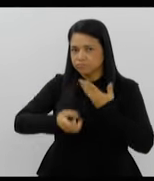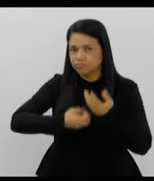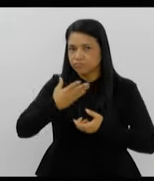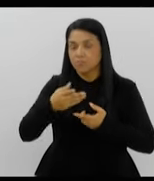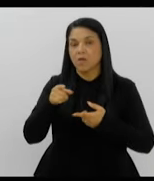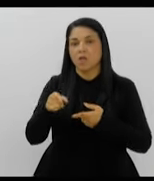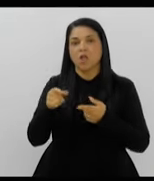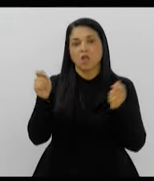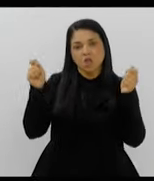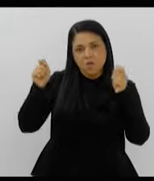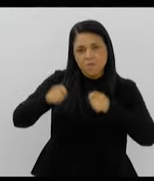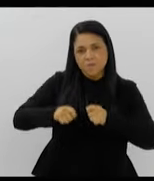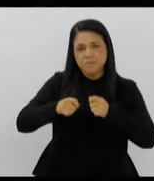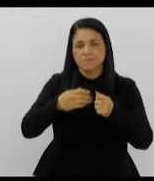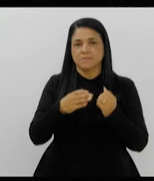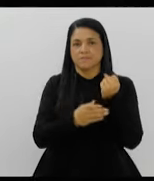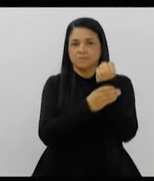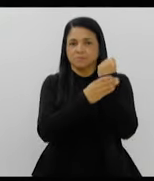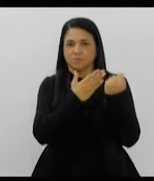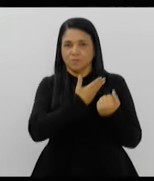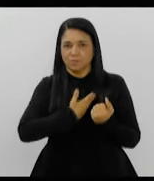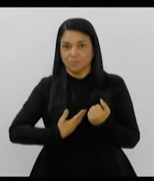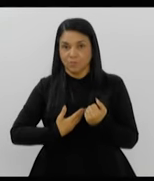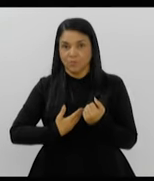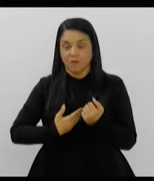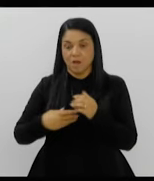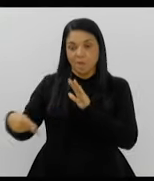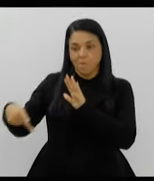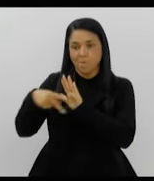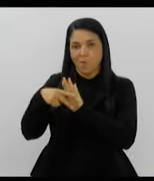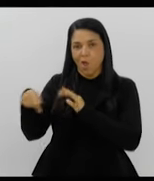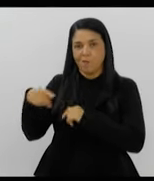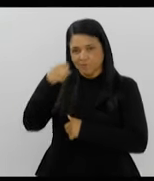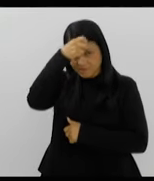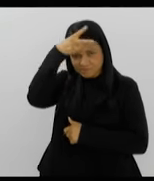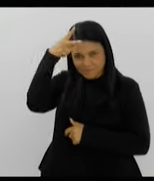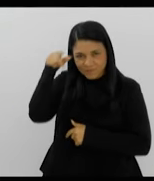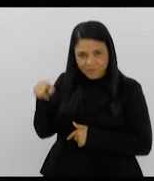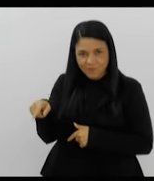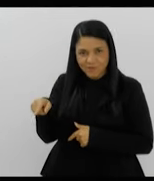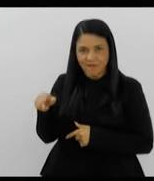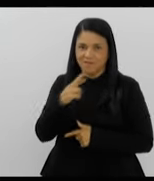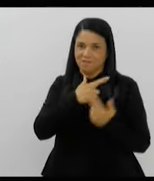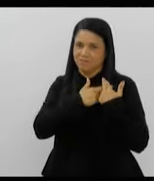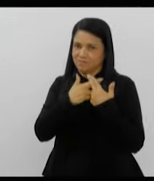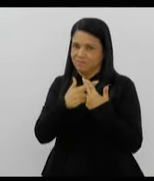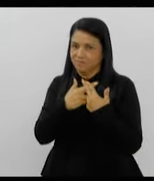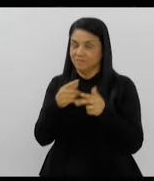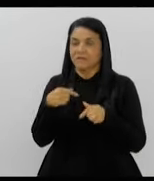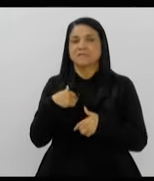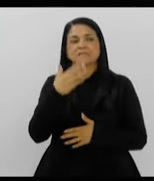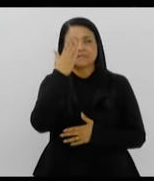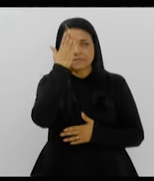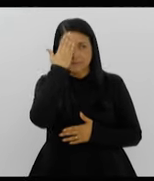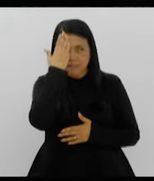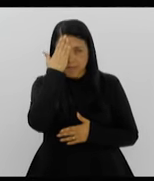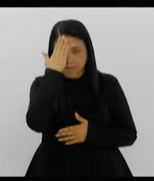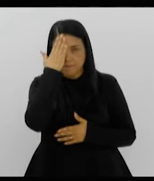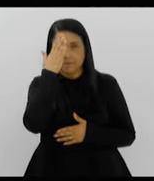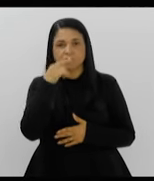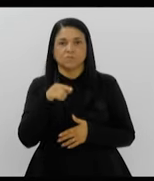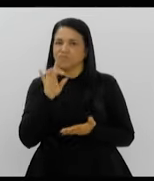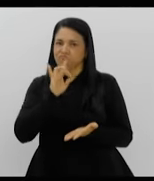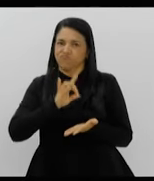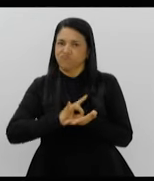da segurança pública era a competência única e exclusiva da Prefeitura, o que a gente sabe aqui também não